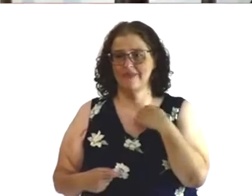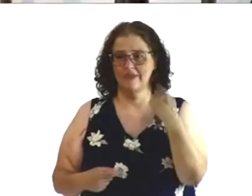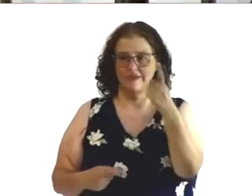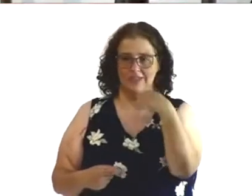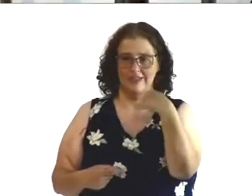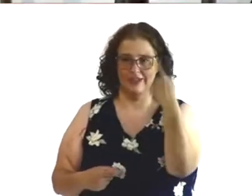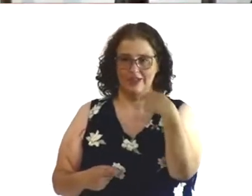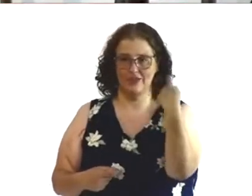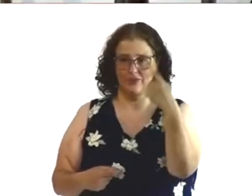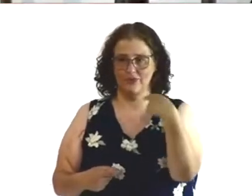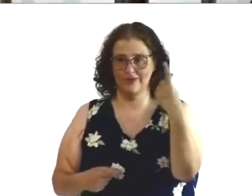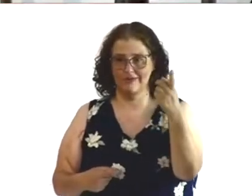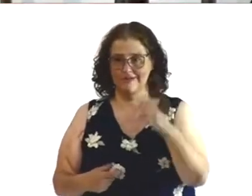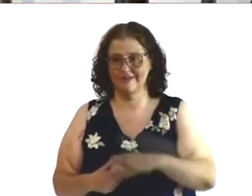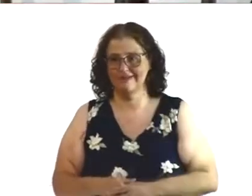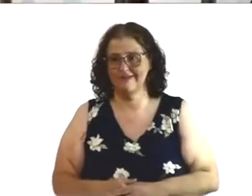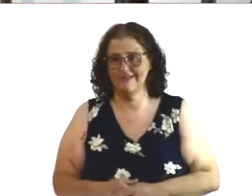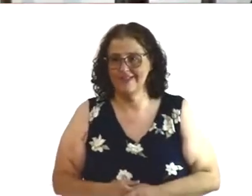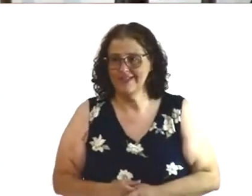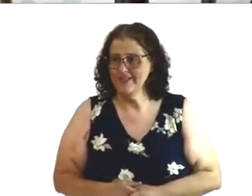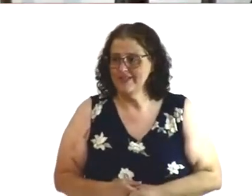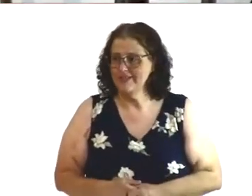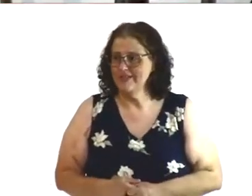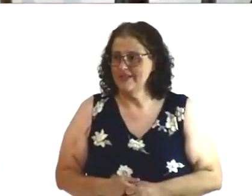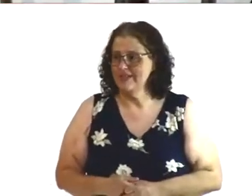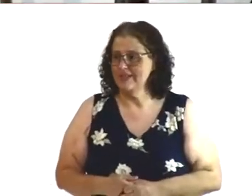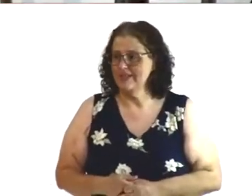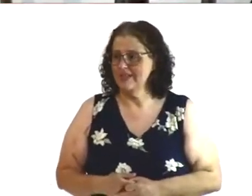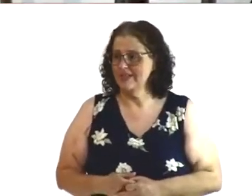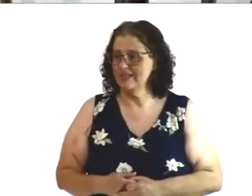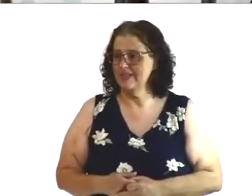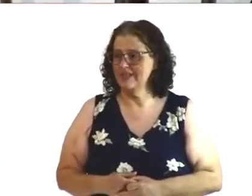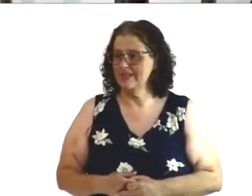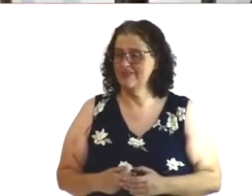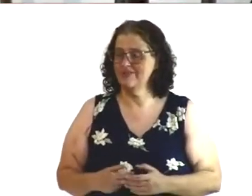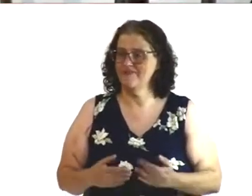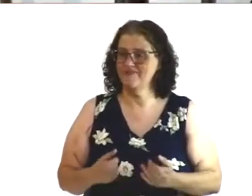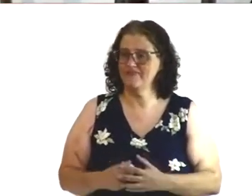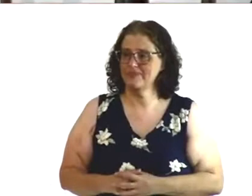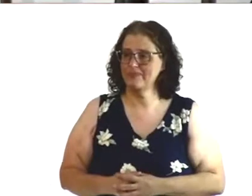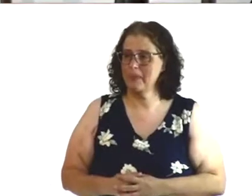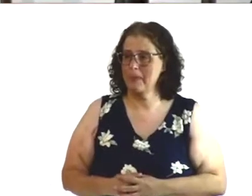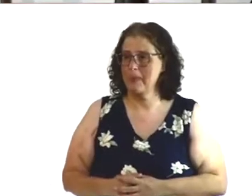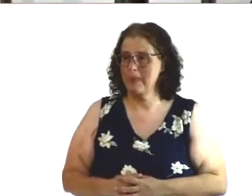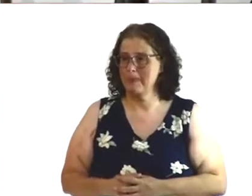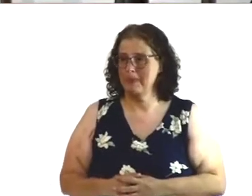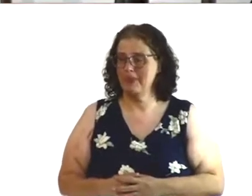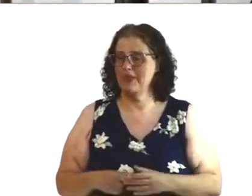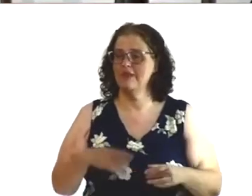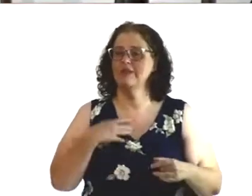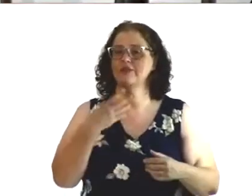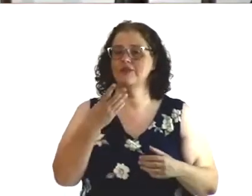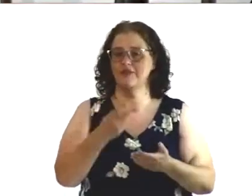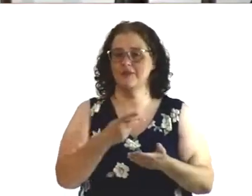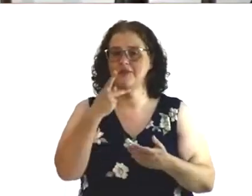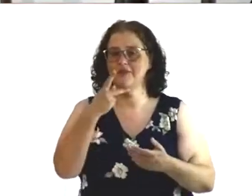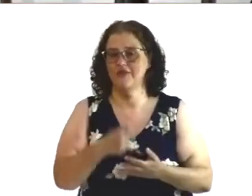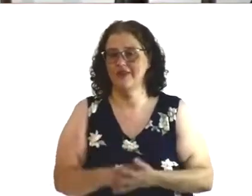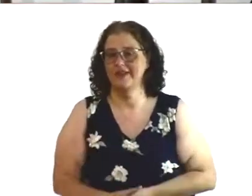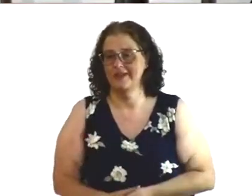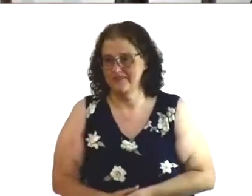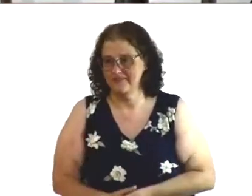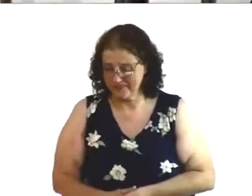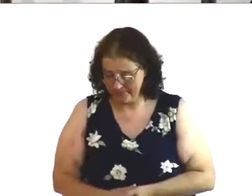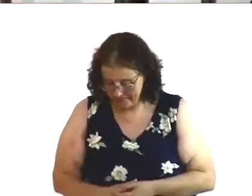céu bem estrelado, com uma estrela se sobressaindo, nós vamos vamos nos debruçar sobre esse texto, que é